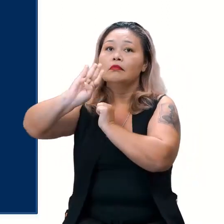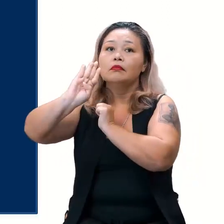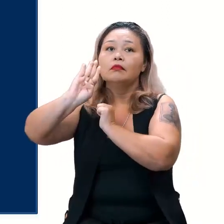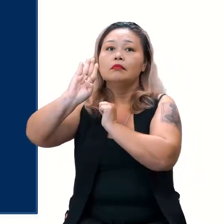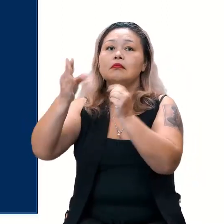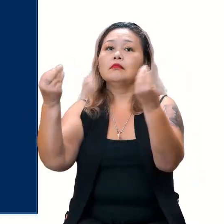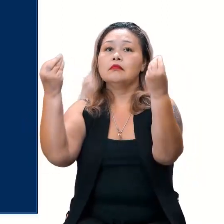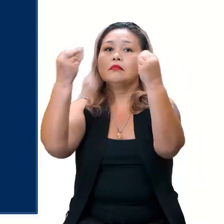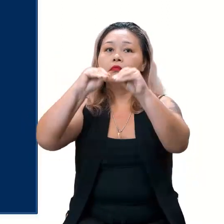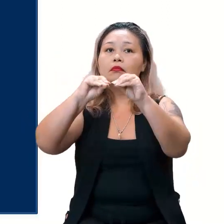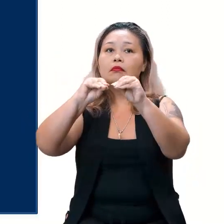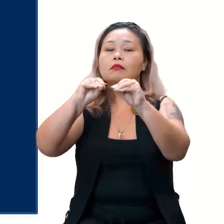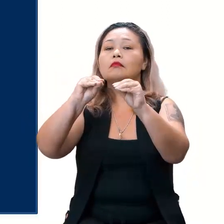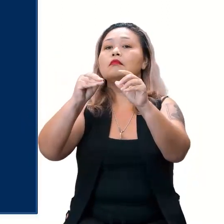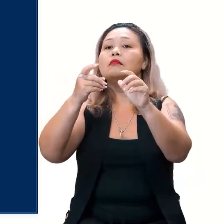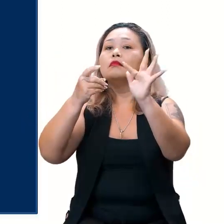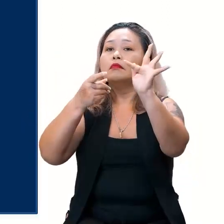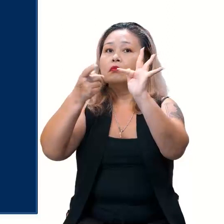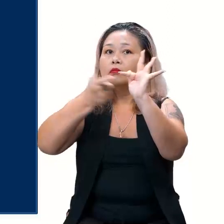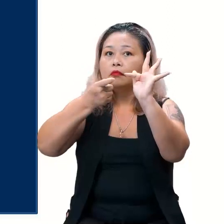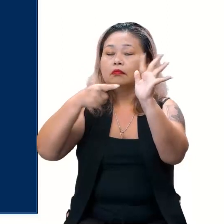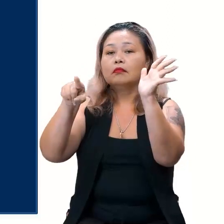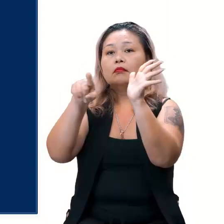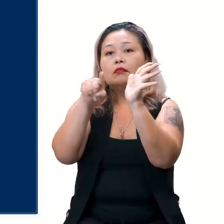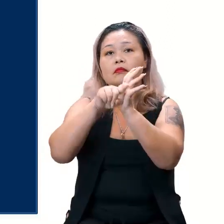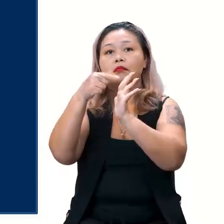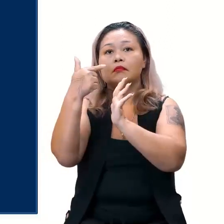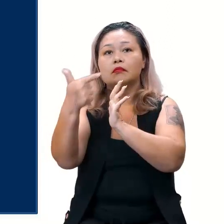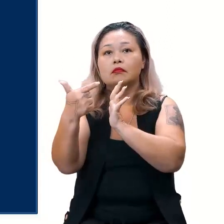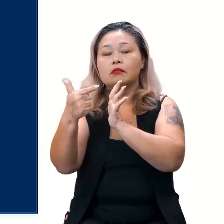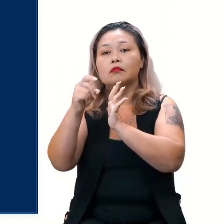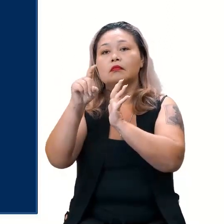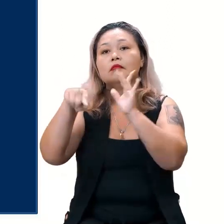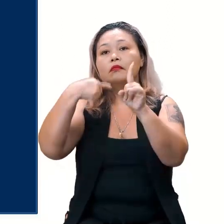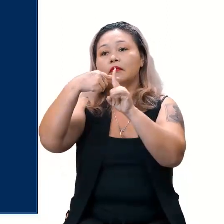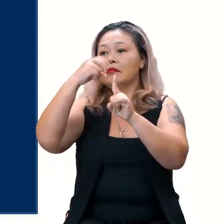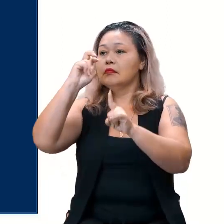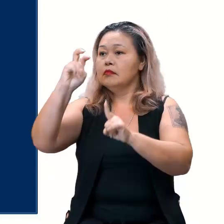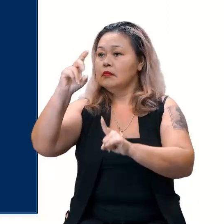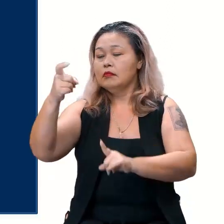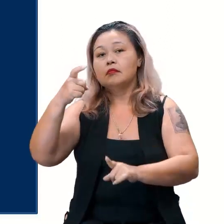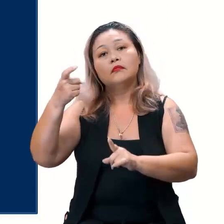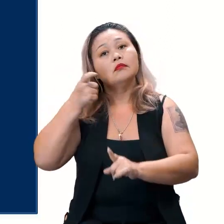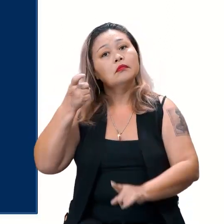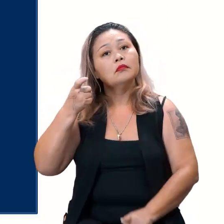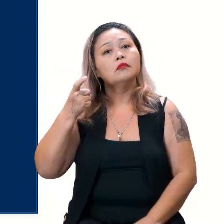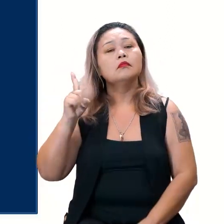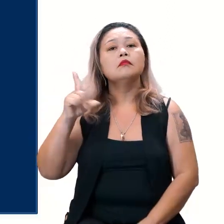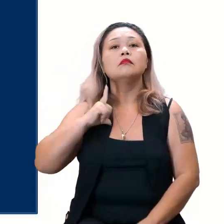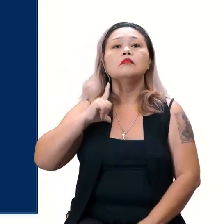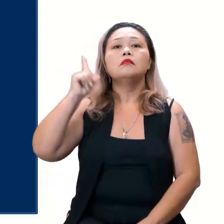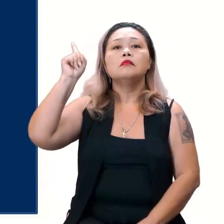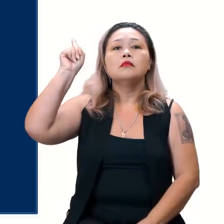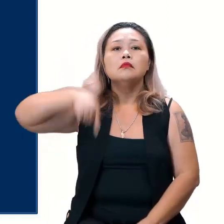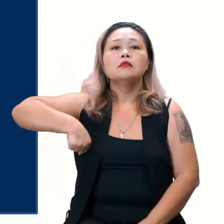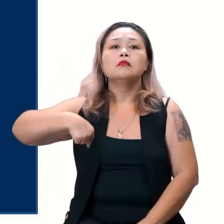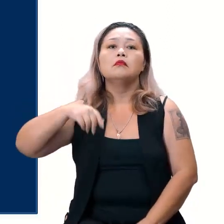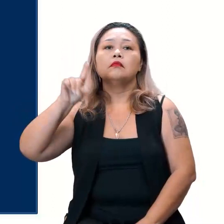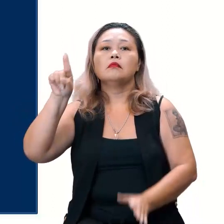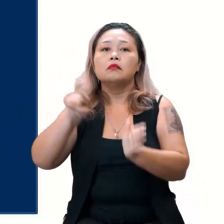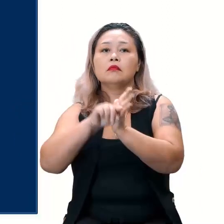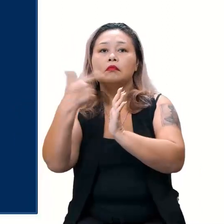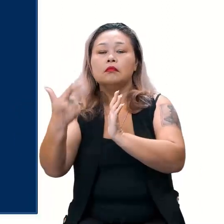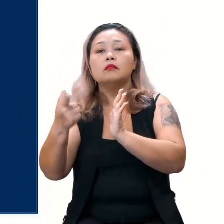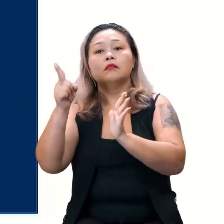da função f de x igual a menos 2 mais 5x. Os coeficientes são menos 2